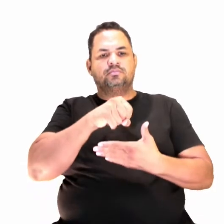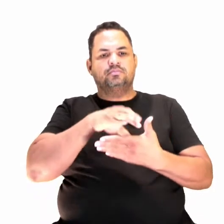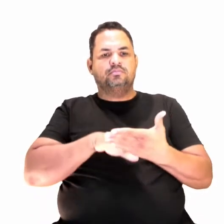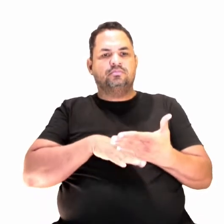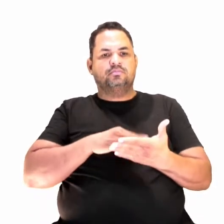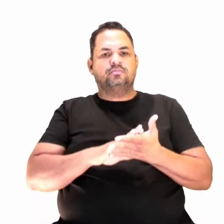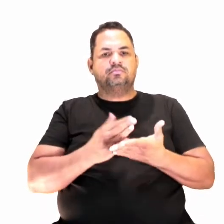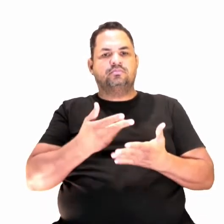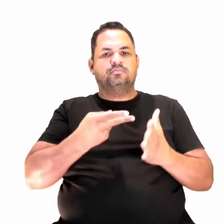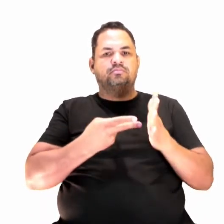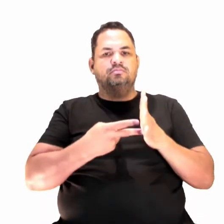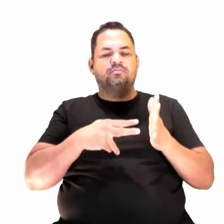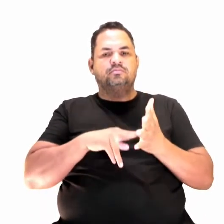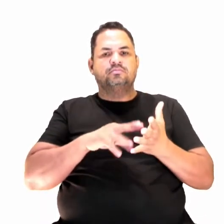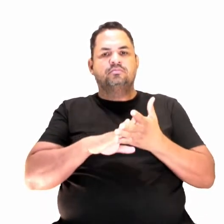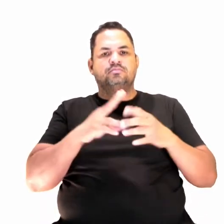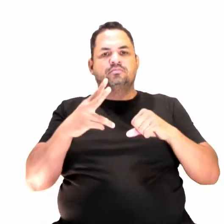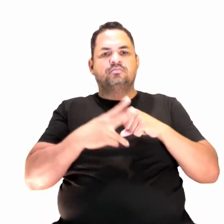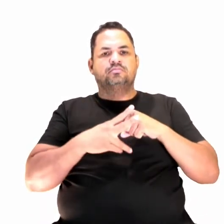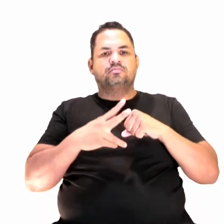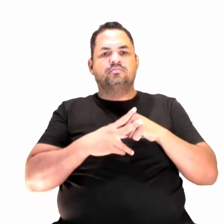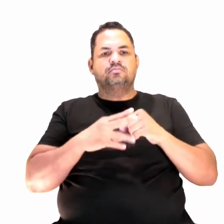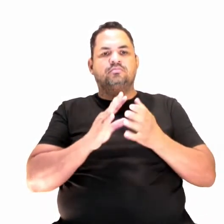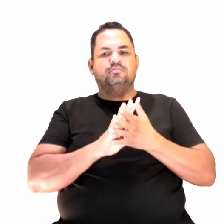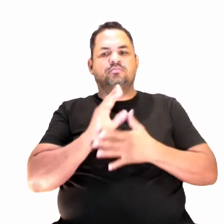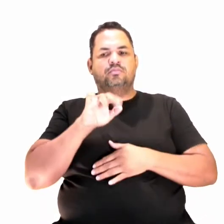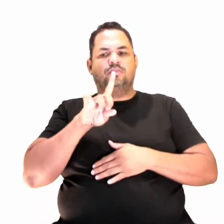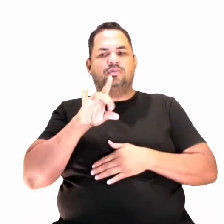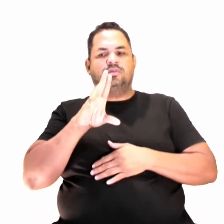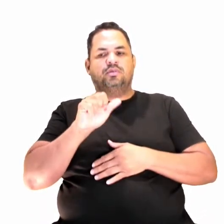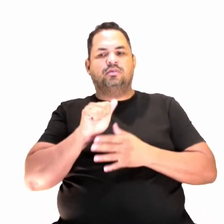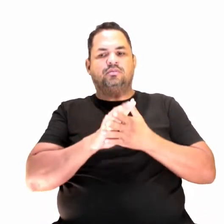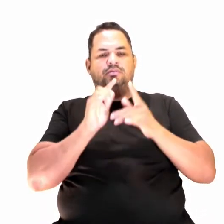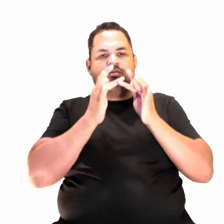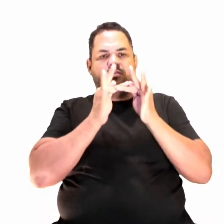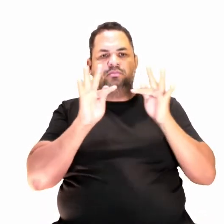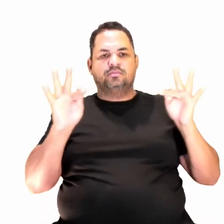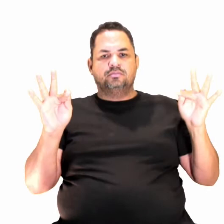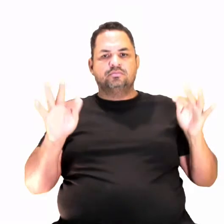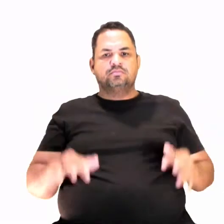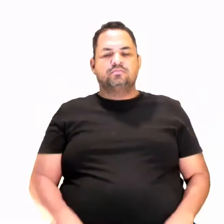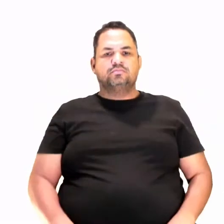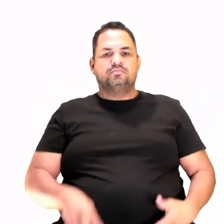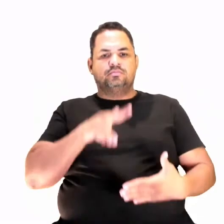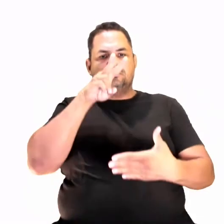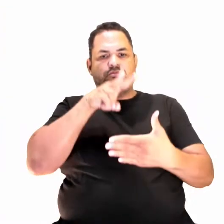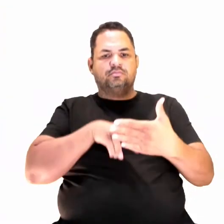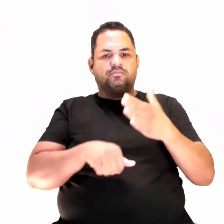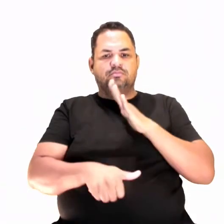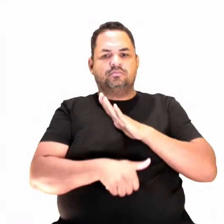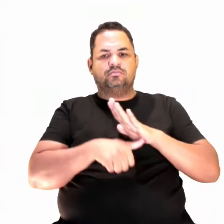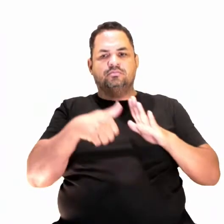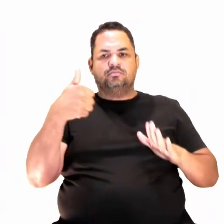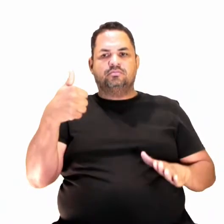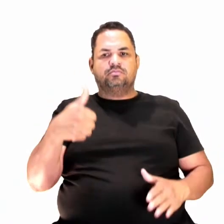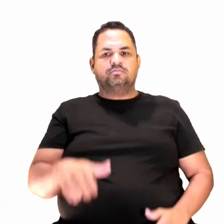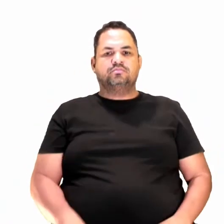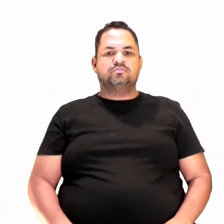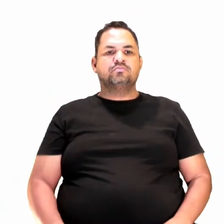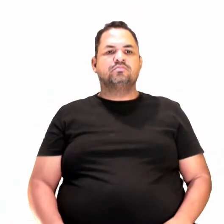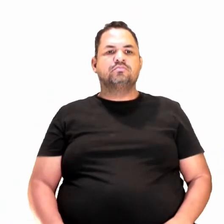que corresponde ao sentido do verbo modal na frase. Mas vamos ler primeiro? Vamos lá ler primeiro